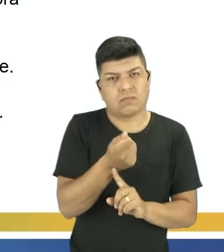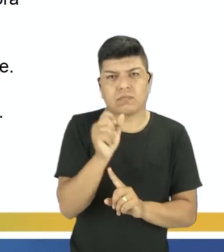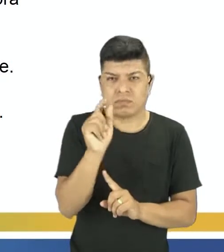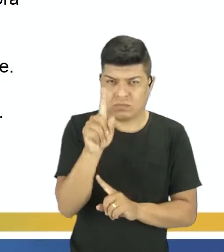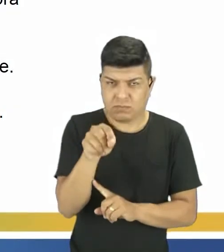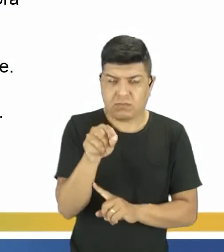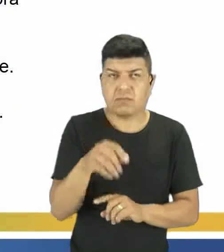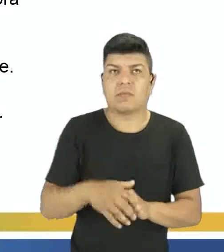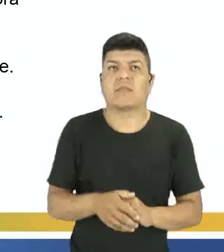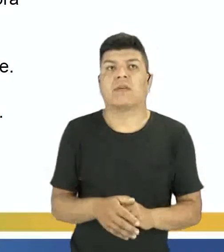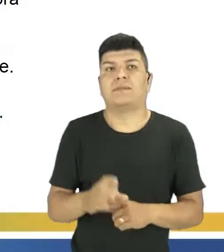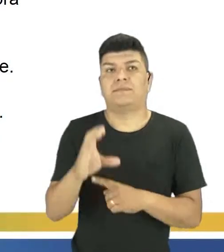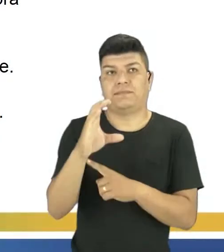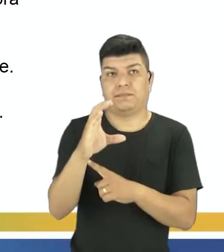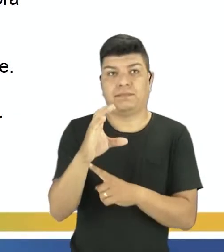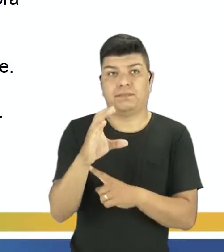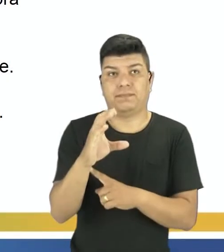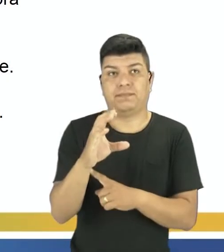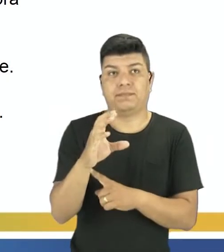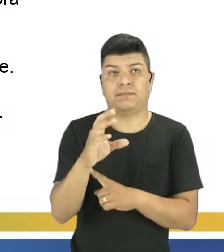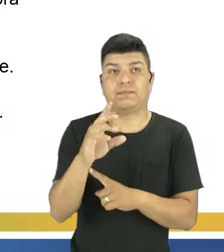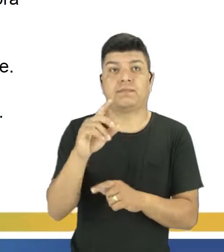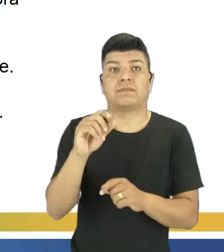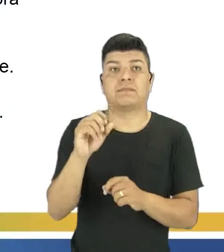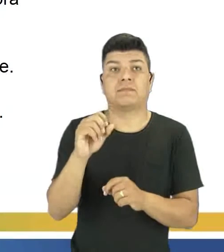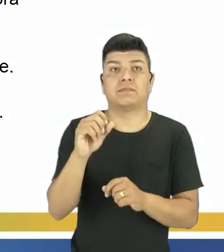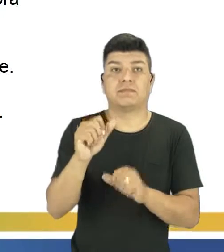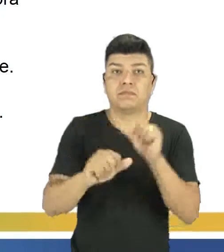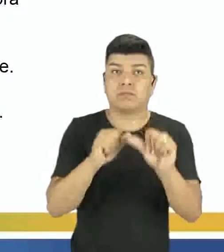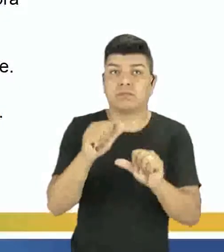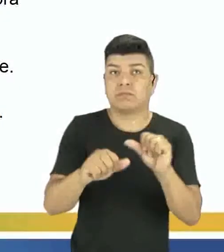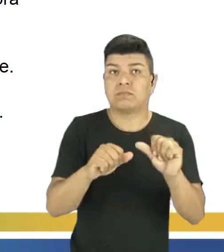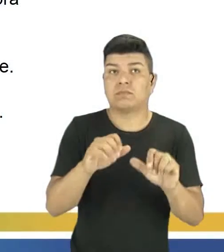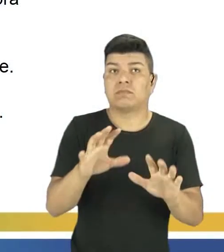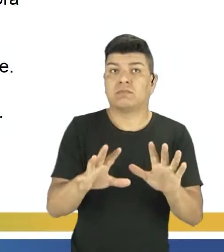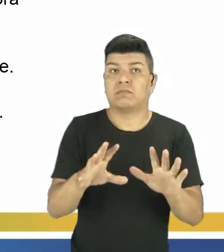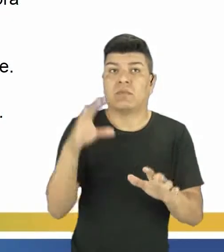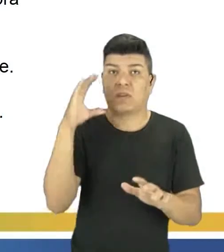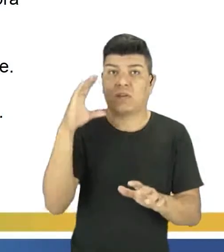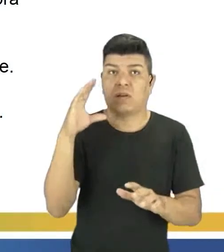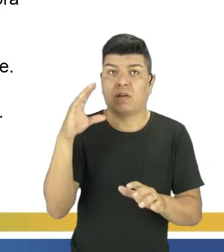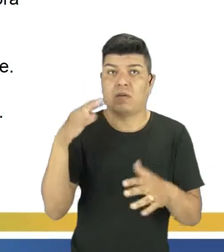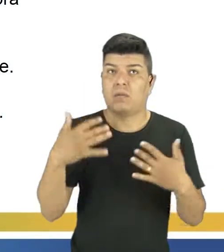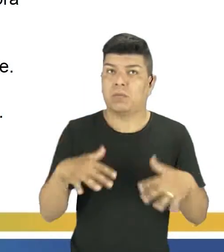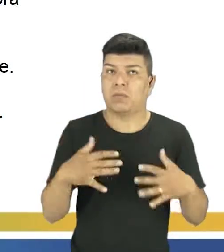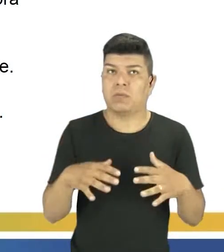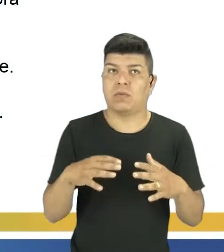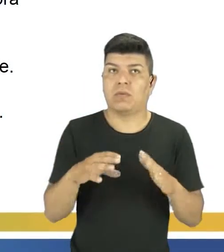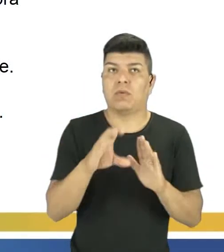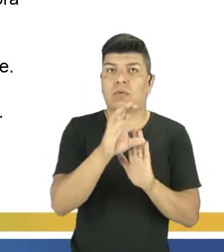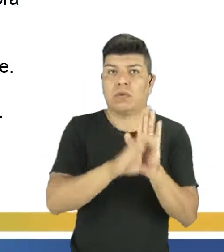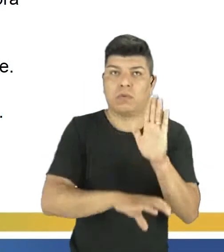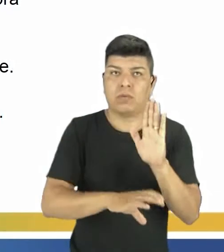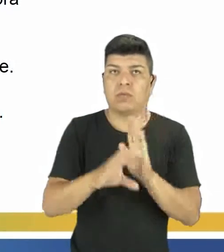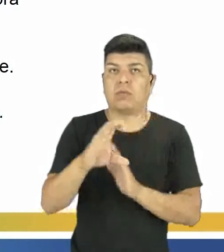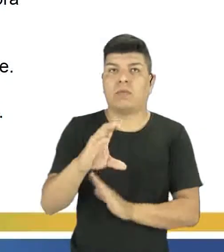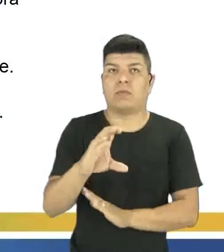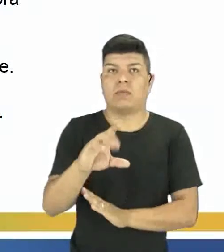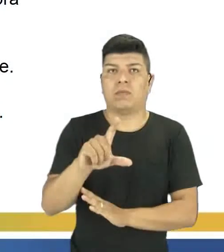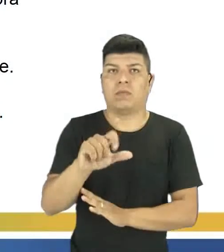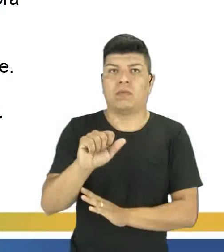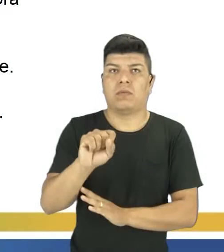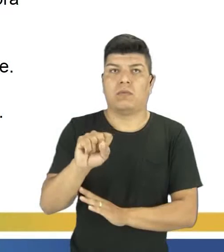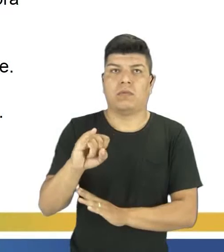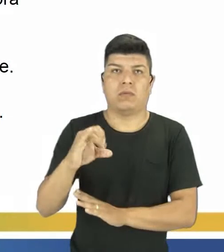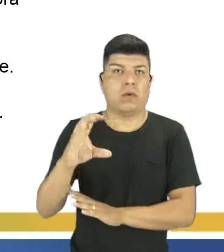isso que ele queria? Letra C, revitalizar de maneira radical o conceito clássico do belo na